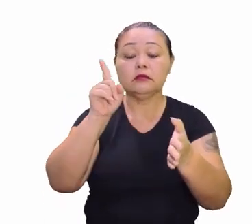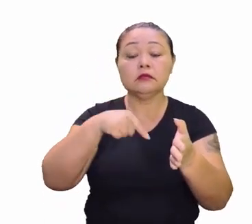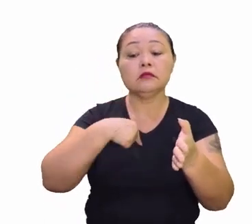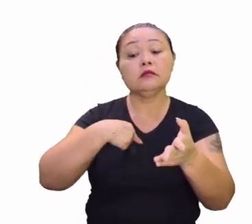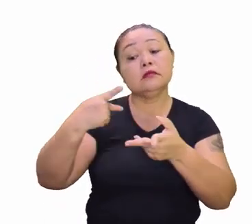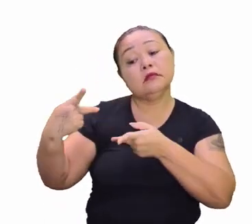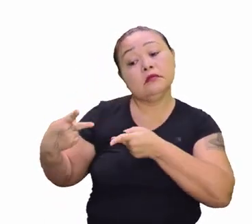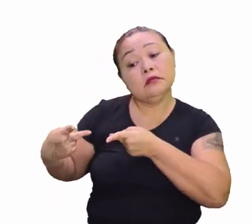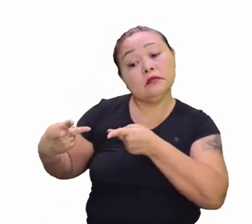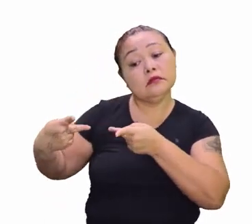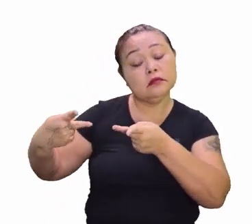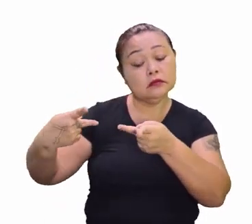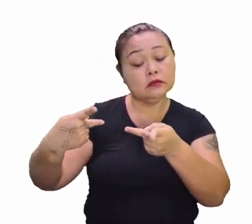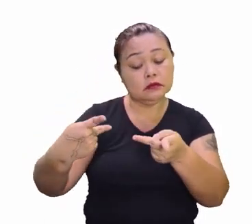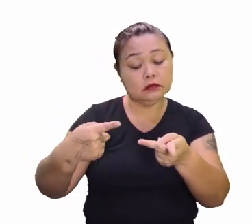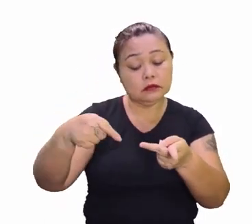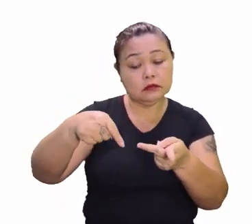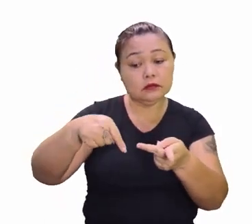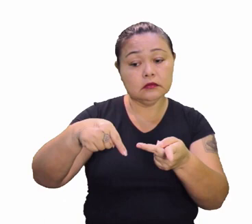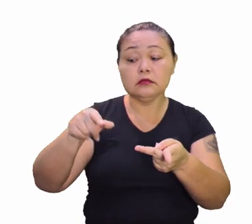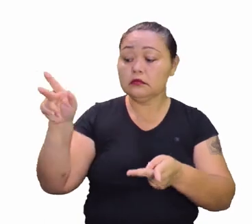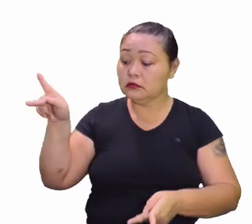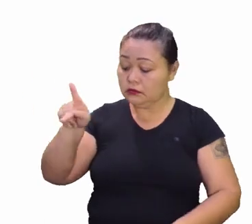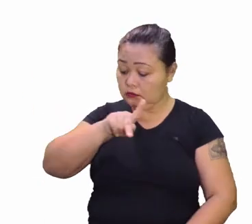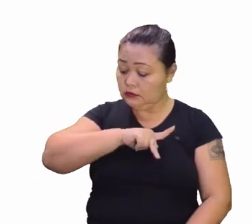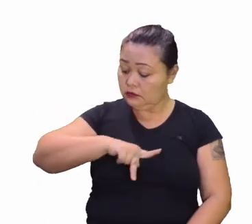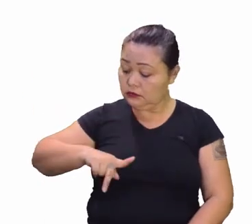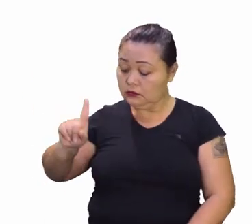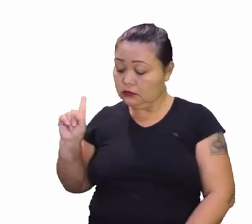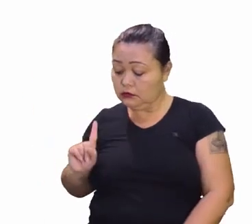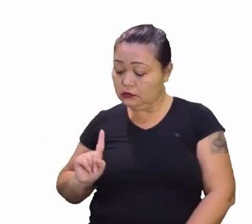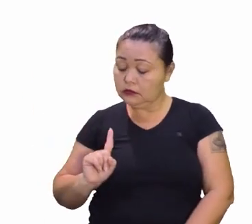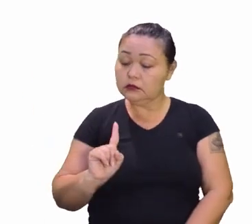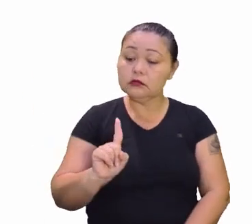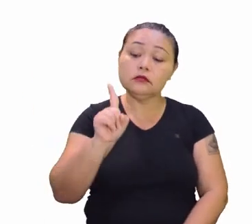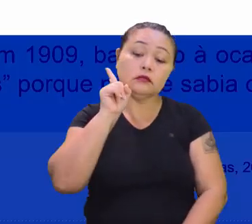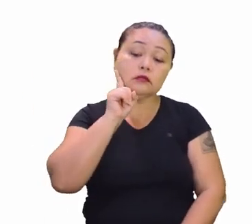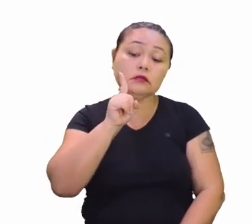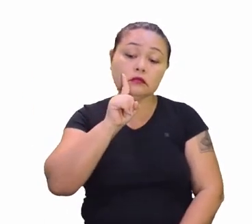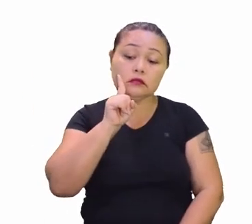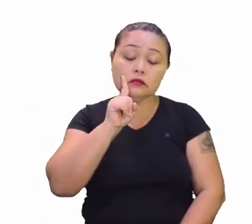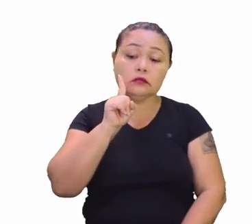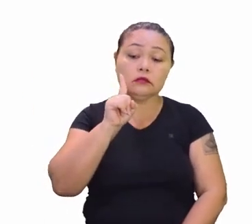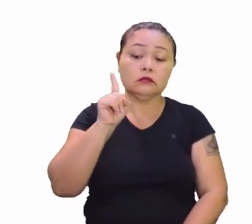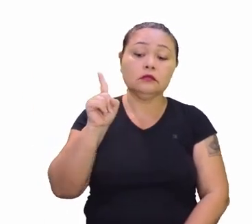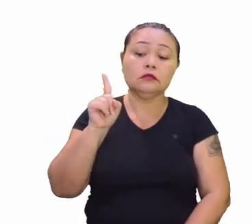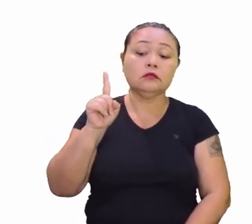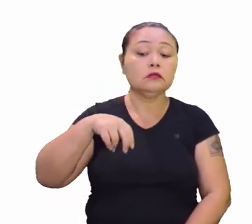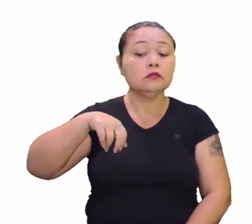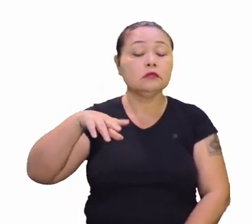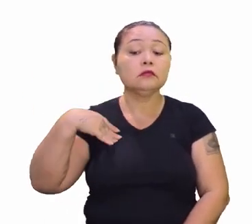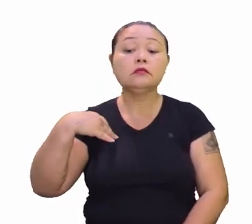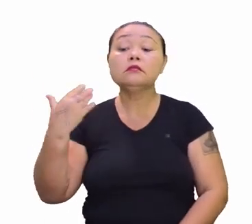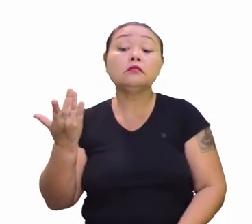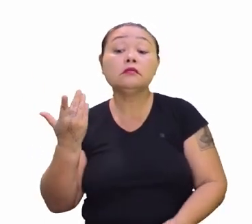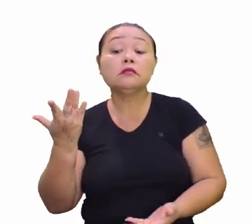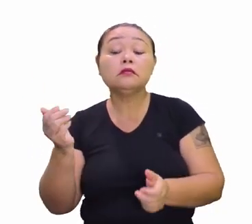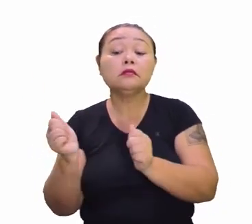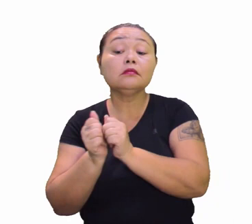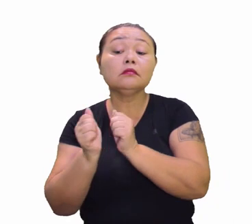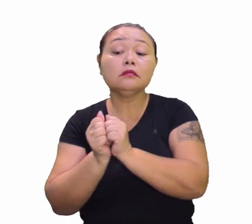ser visitado por esse presidente americano. Quem que visitou com